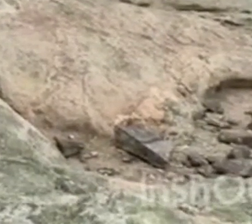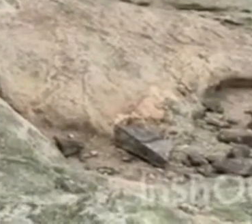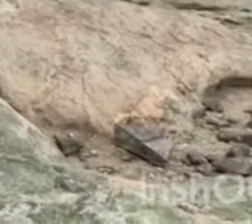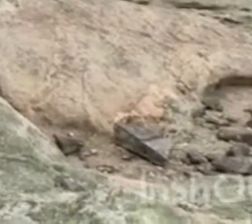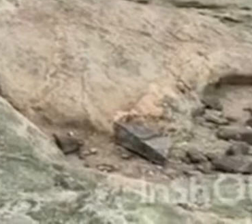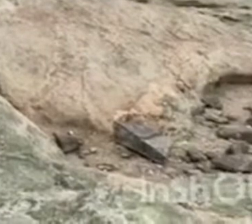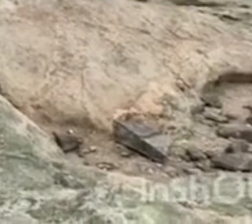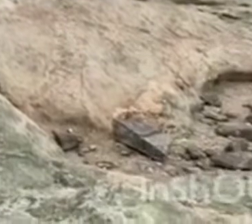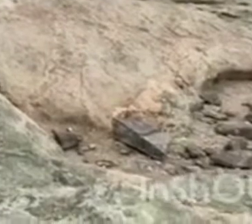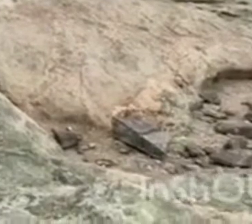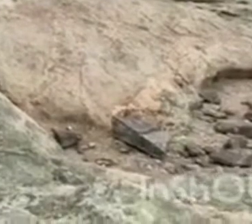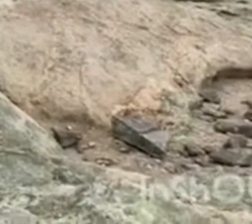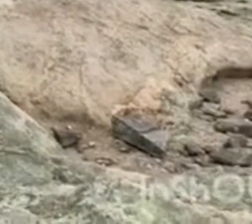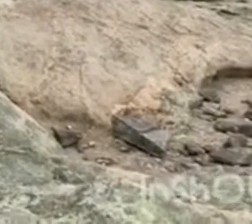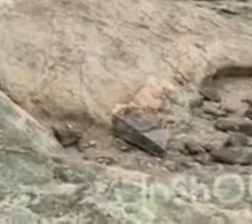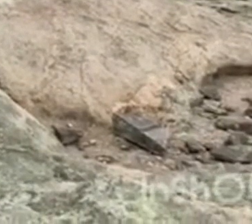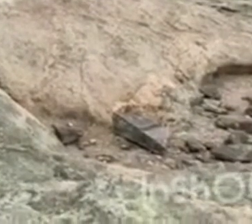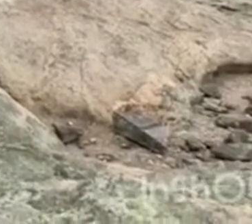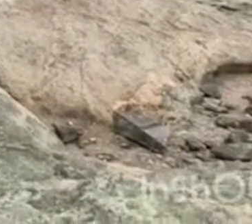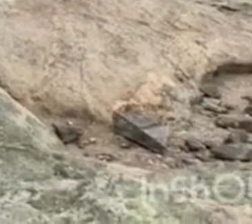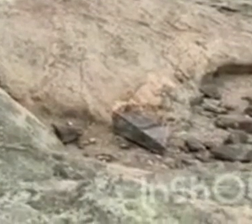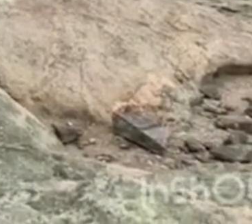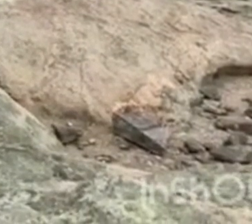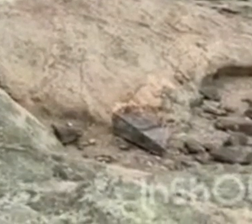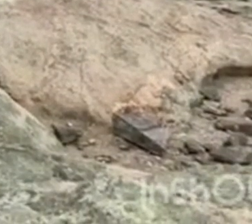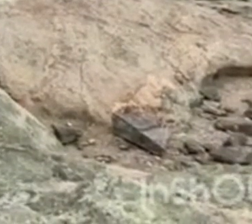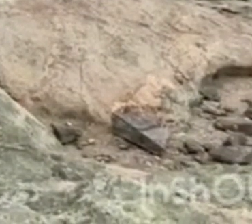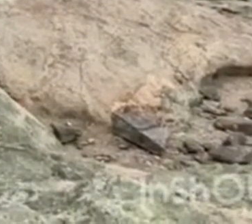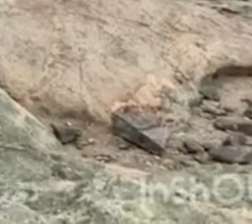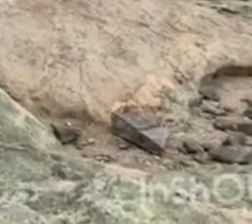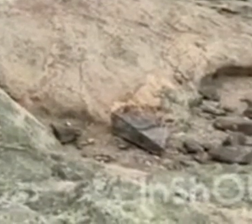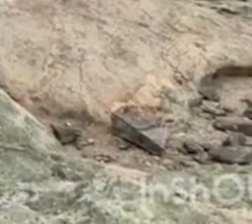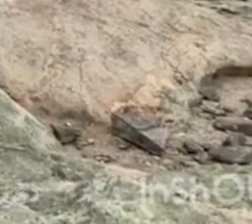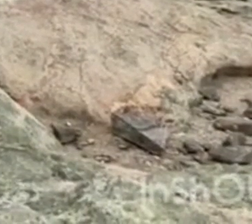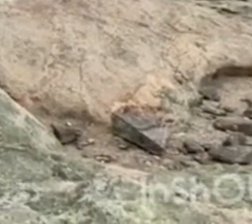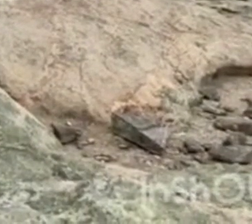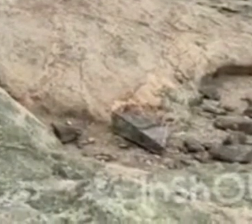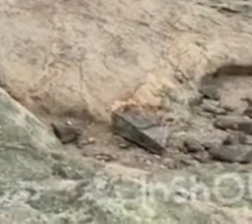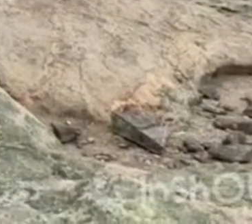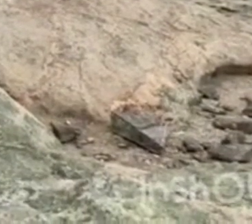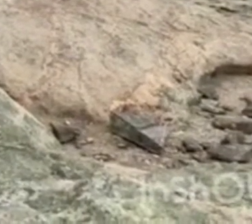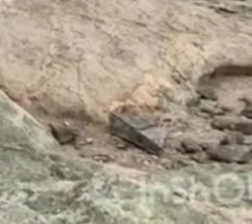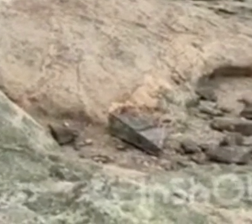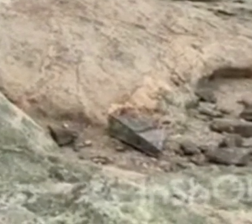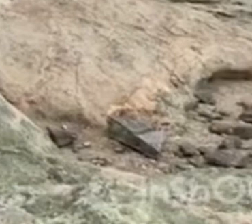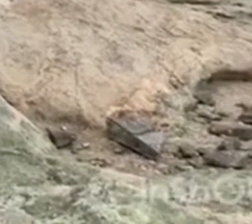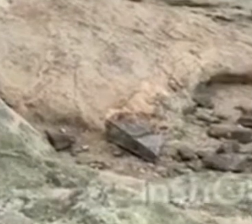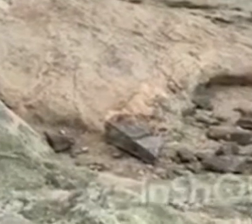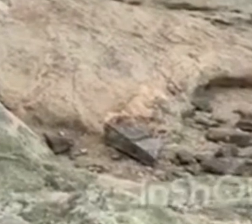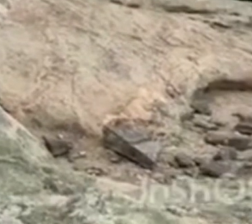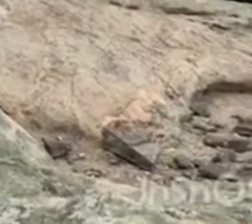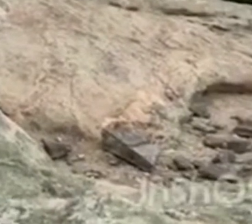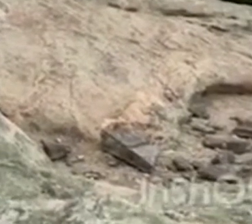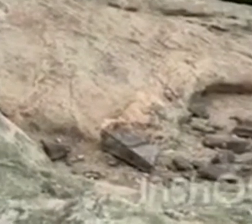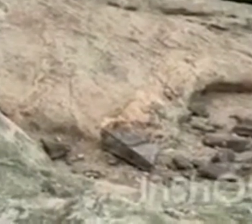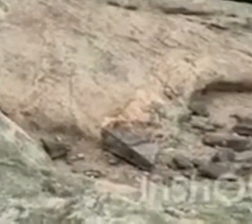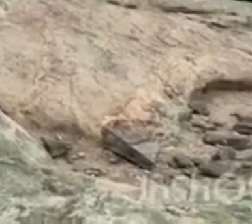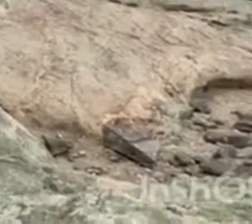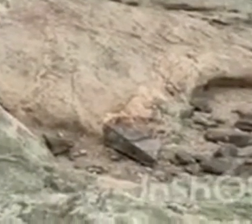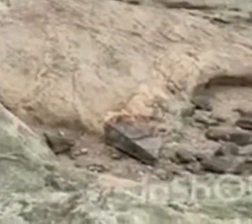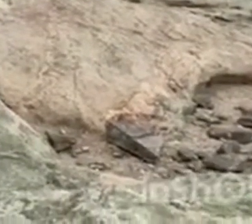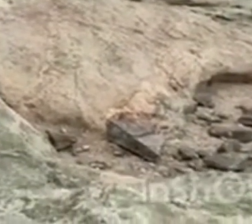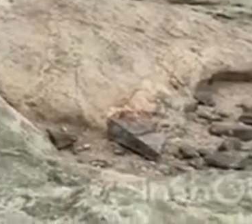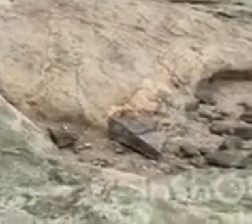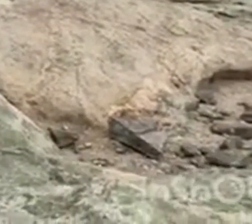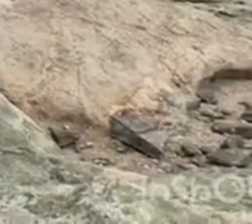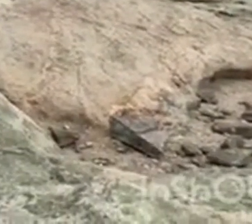diz. Estudaram os elementos e é um dos 3 eventos desse asteroide no país. Devemos ficar felizes